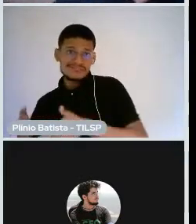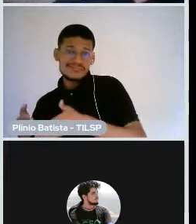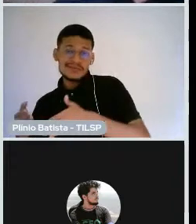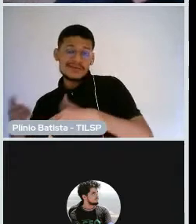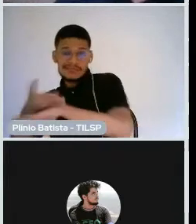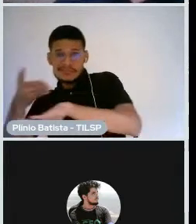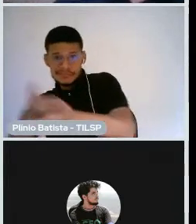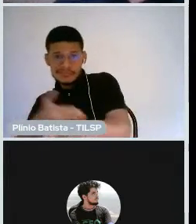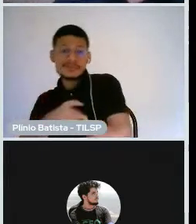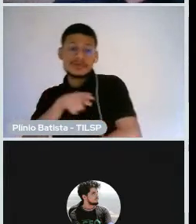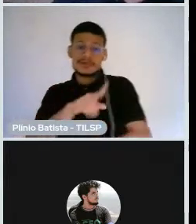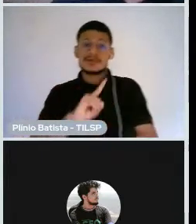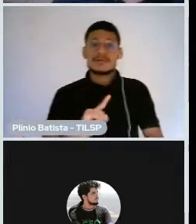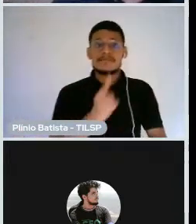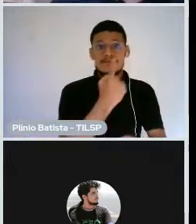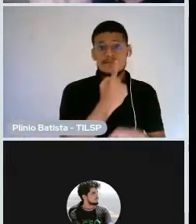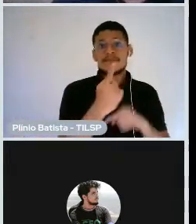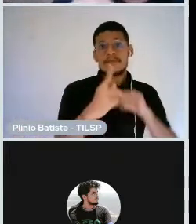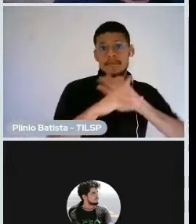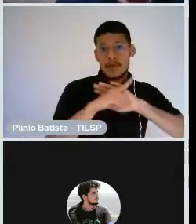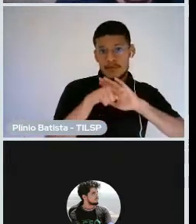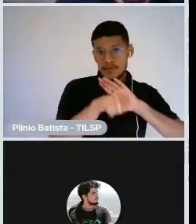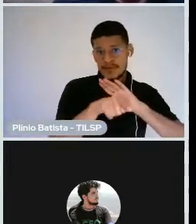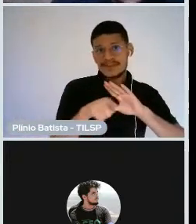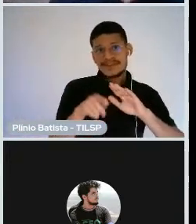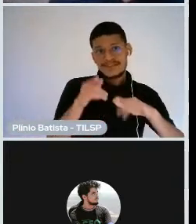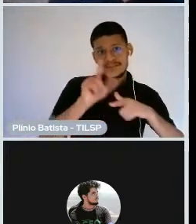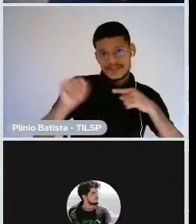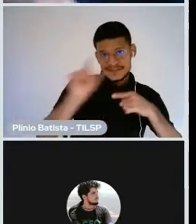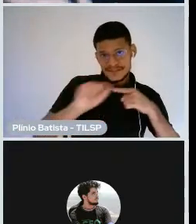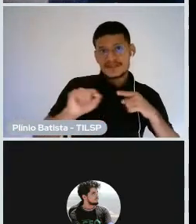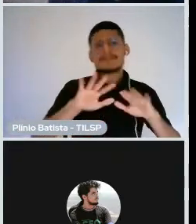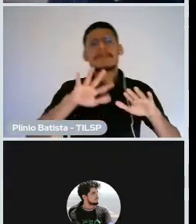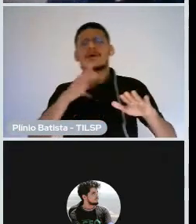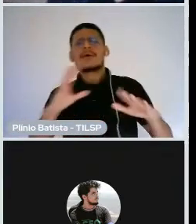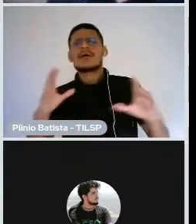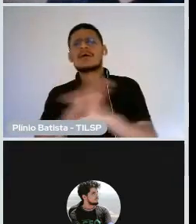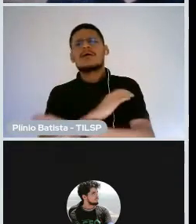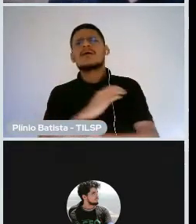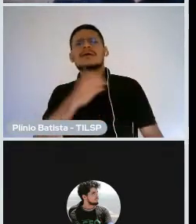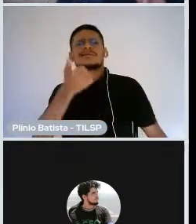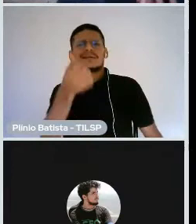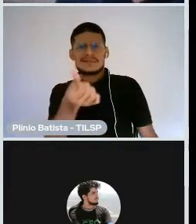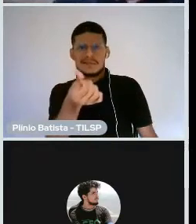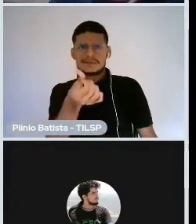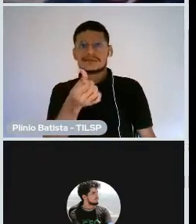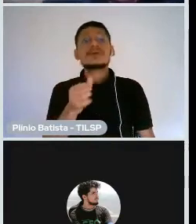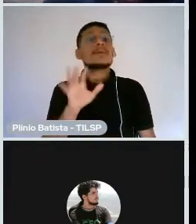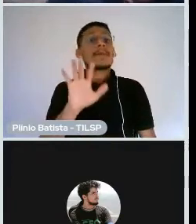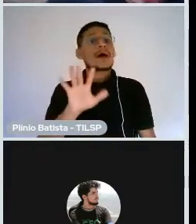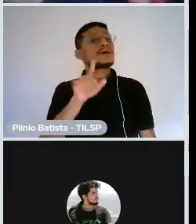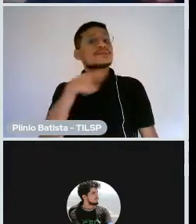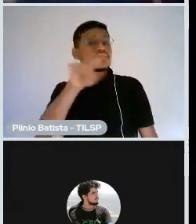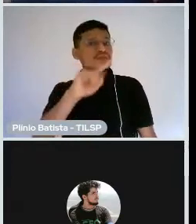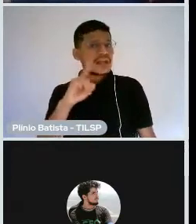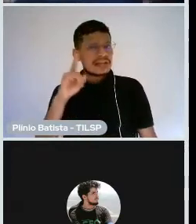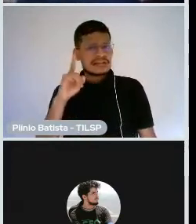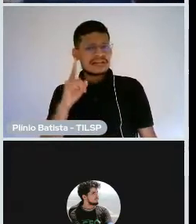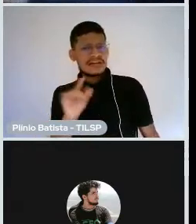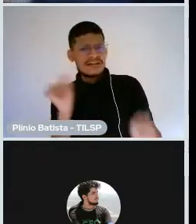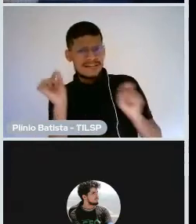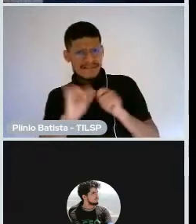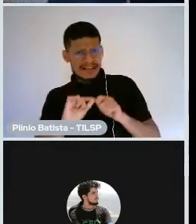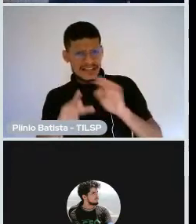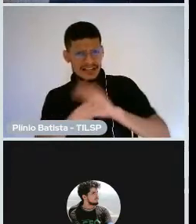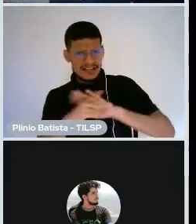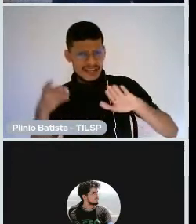aí quando é somado 15 mais 1, dá 16. Isso dificilmente vocês vão fazer, tá? Para vestibular qualquer coisa. É